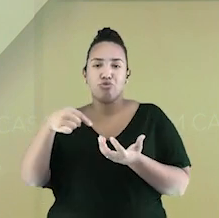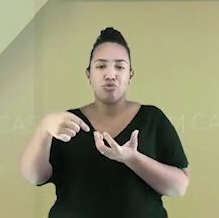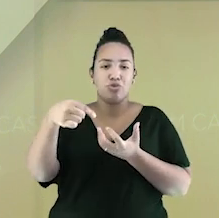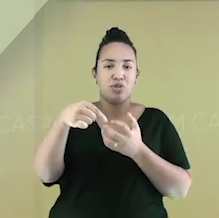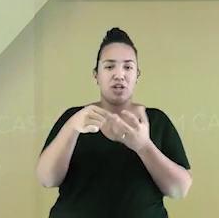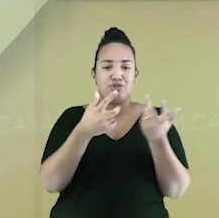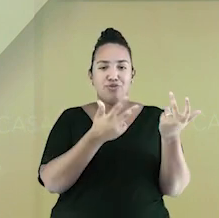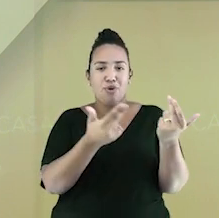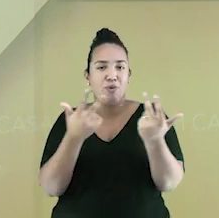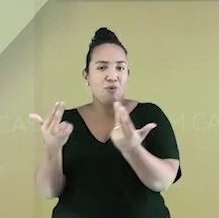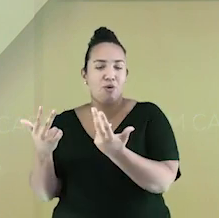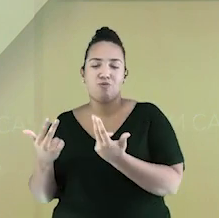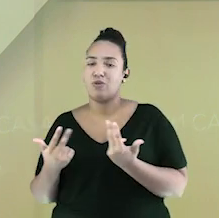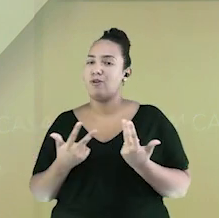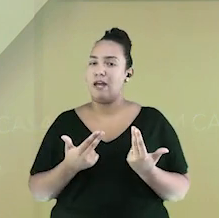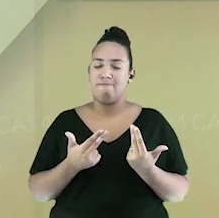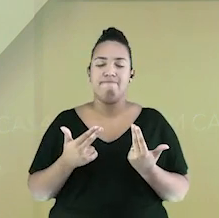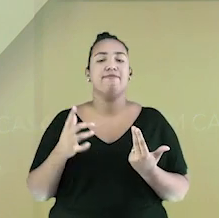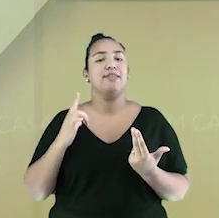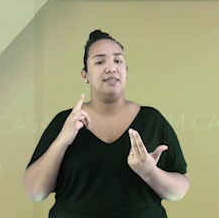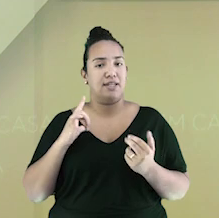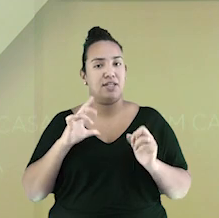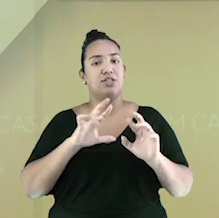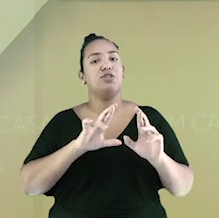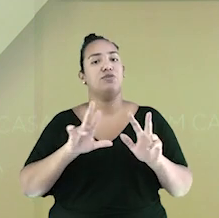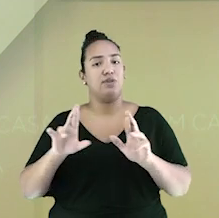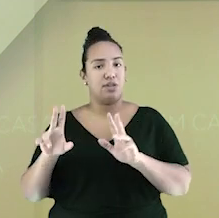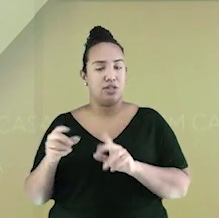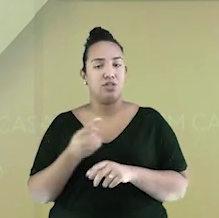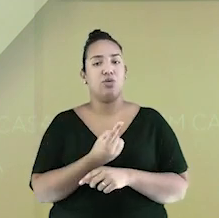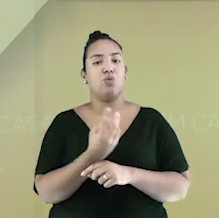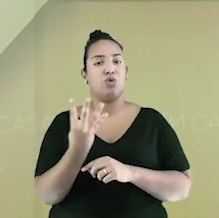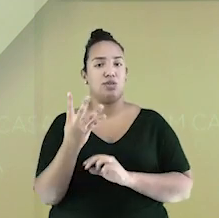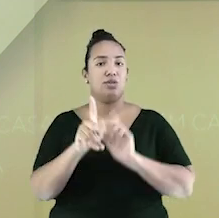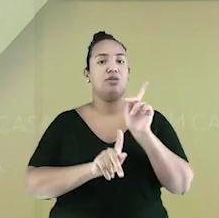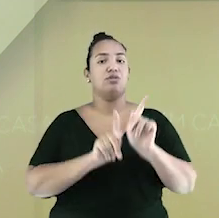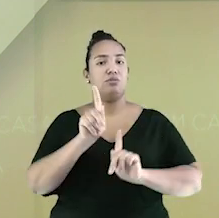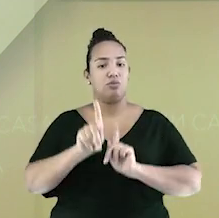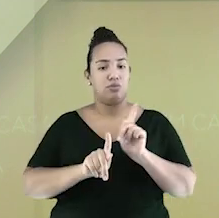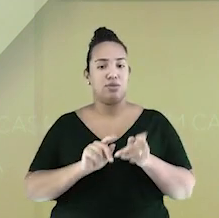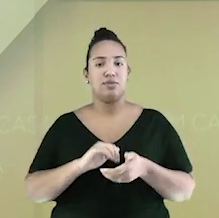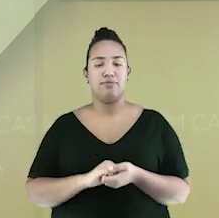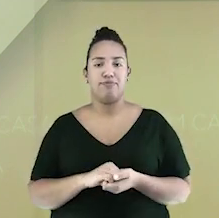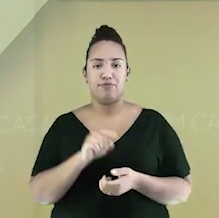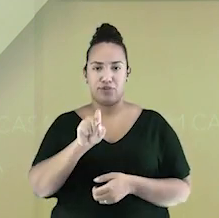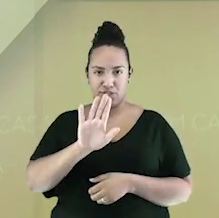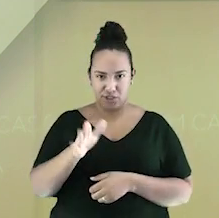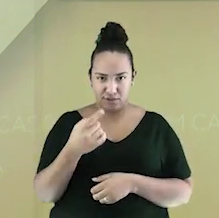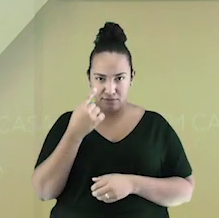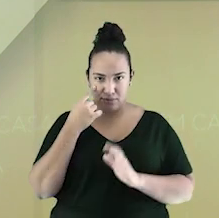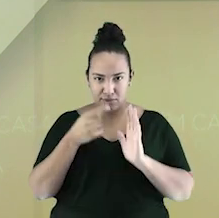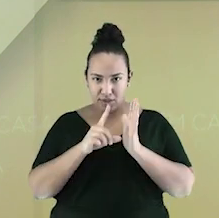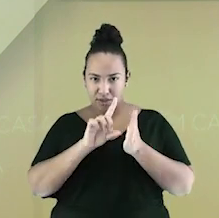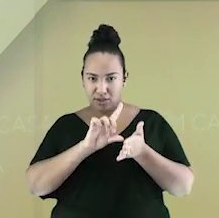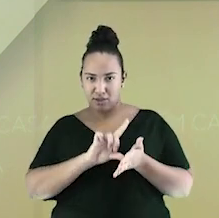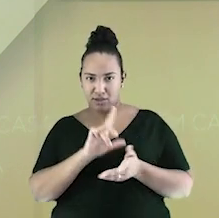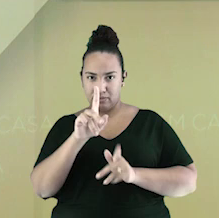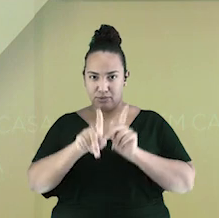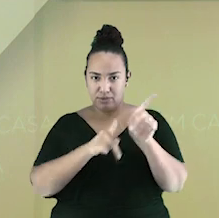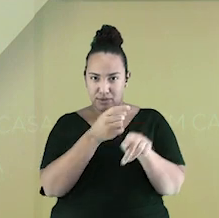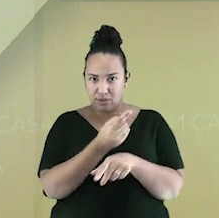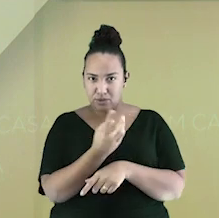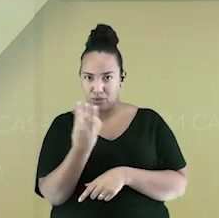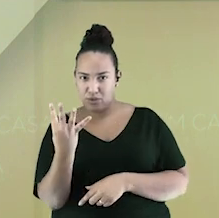os continentes, apresentando diferenças na sua densidade demográfica. Você já ouviu falar em